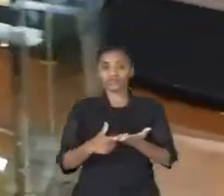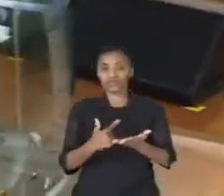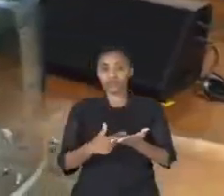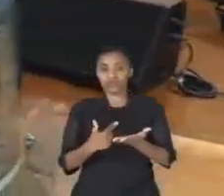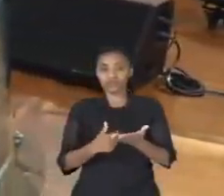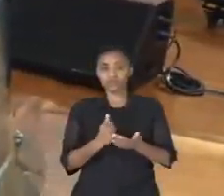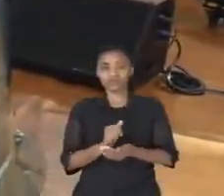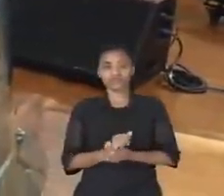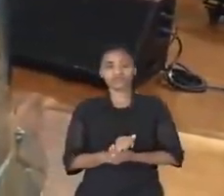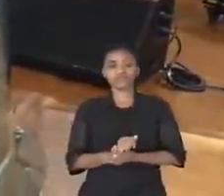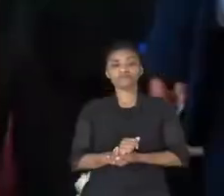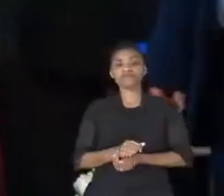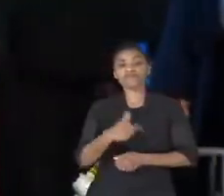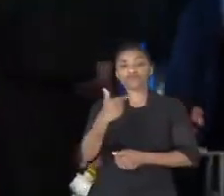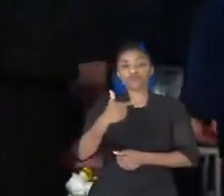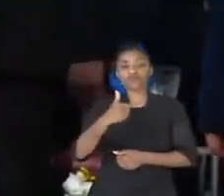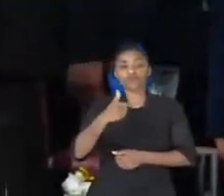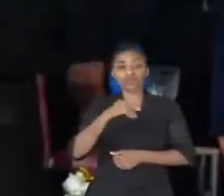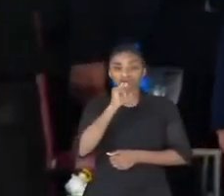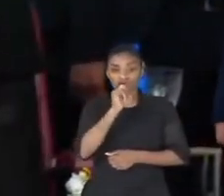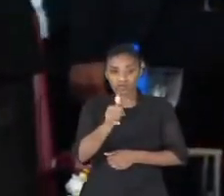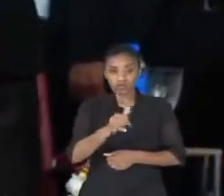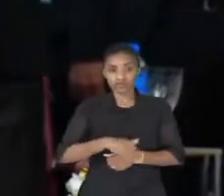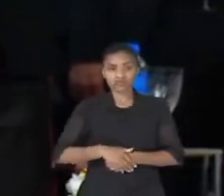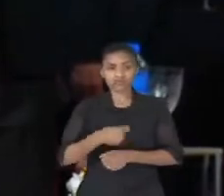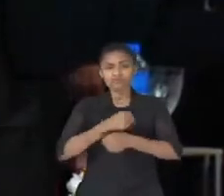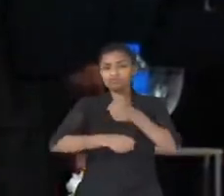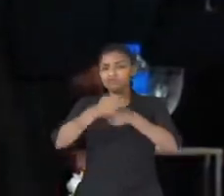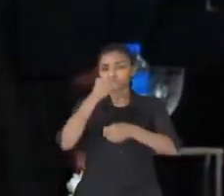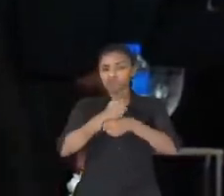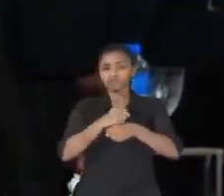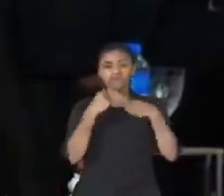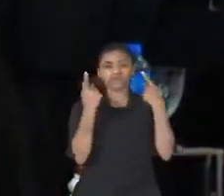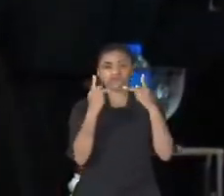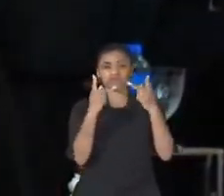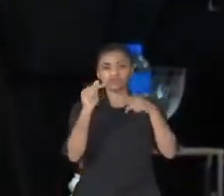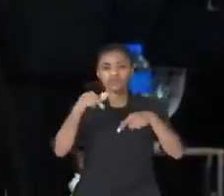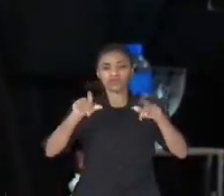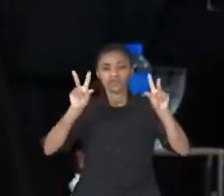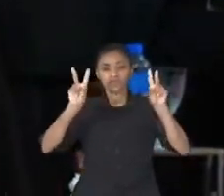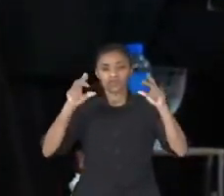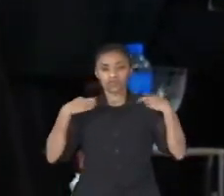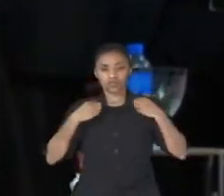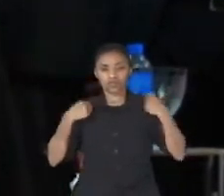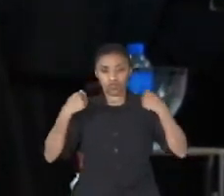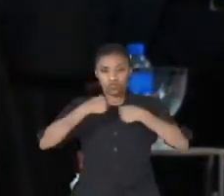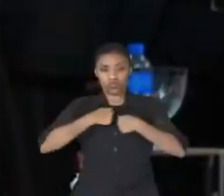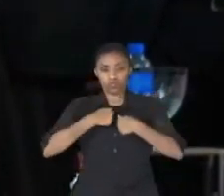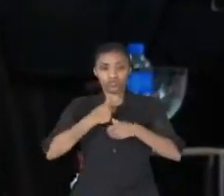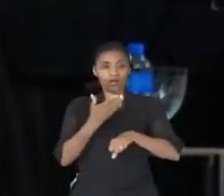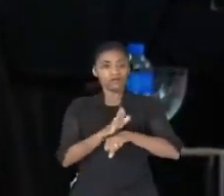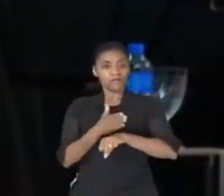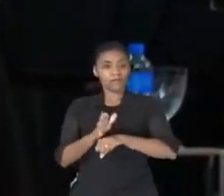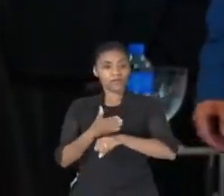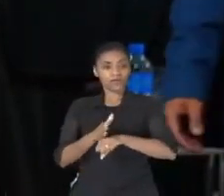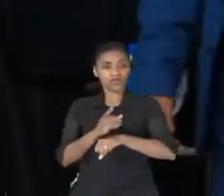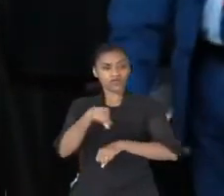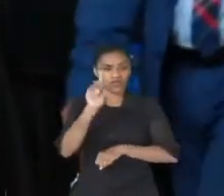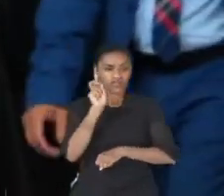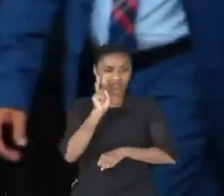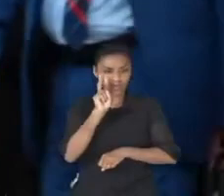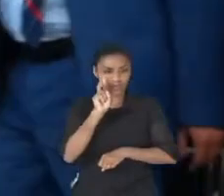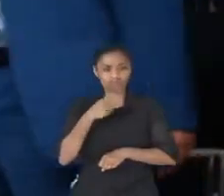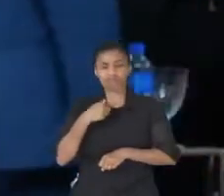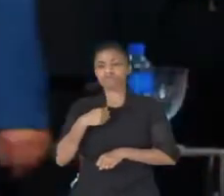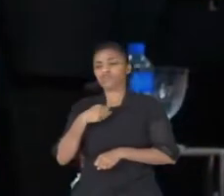primeiro anúncio. Segundo, o ano passado eu preguei aqui com um terno branco. Quem lembra disso? E eu falei para